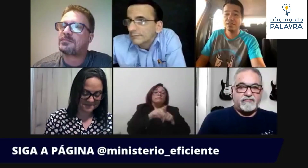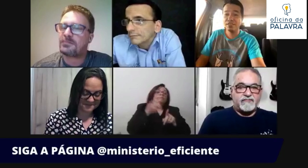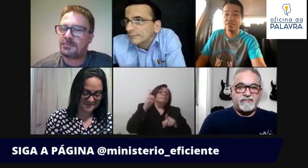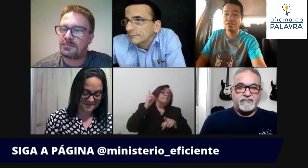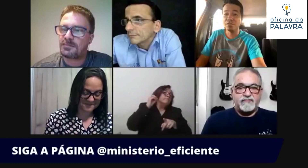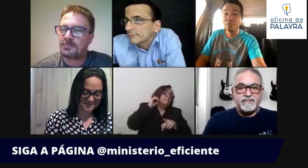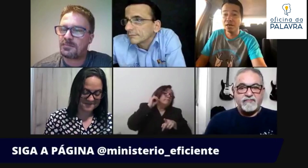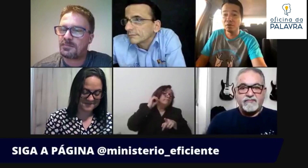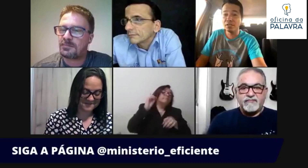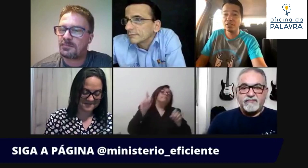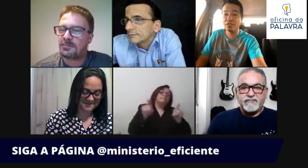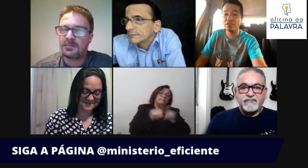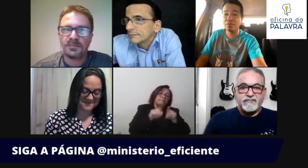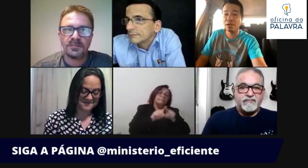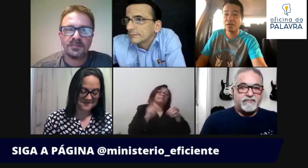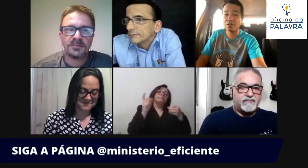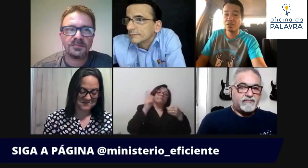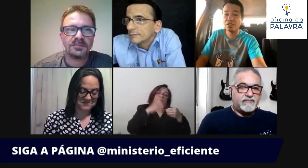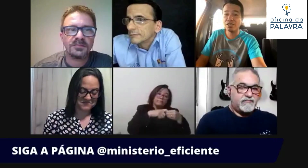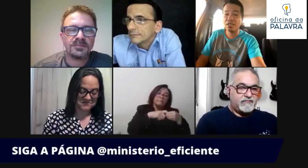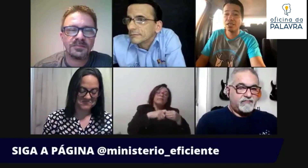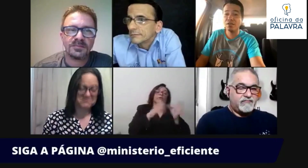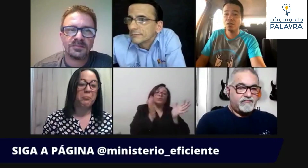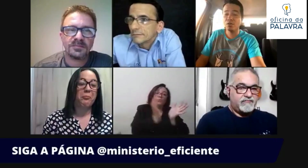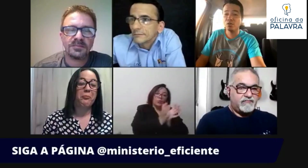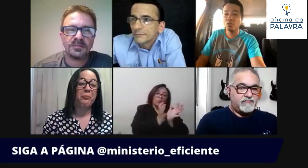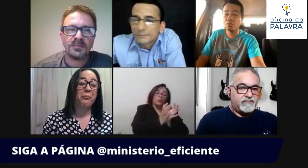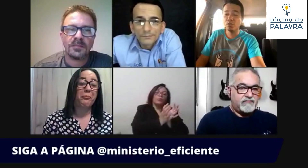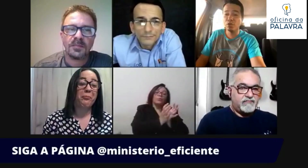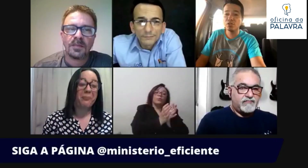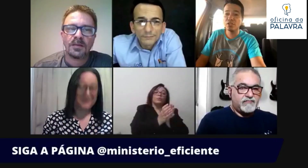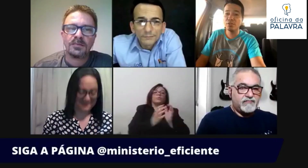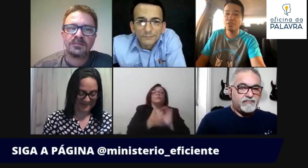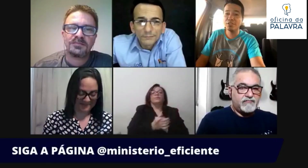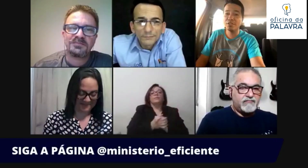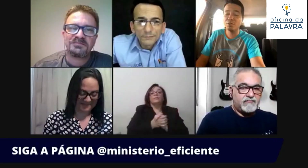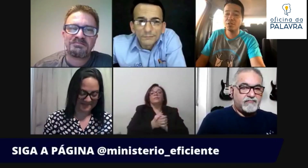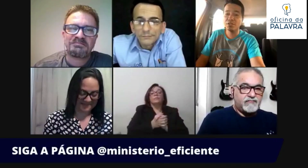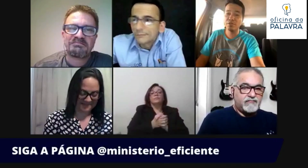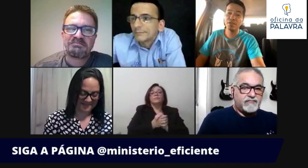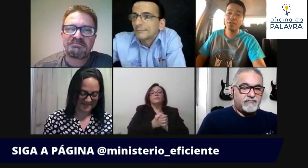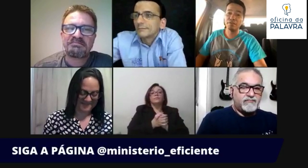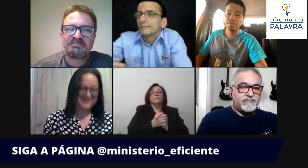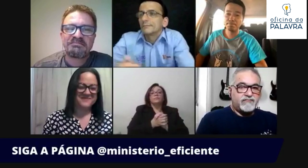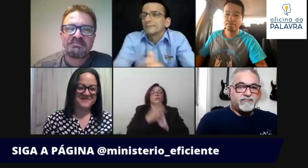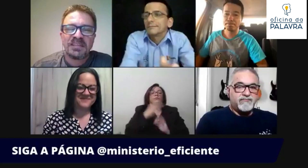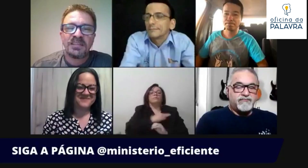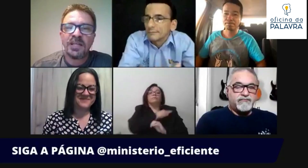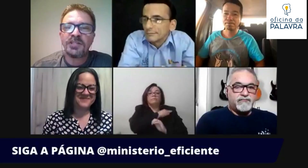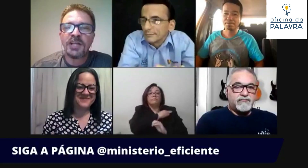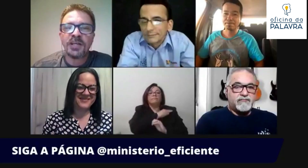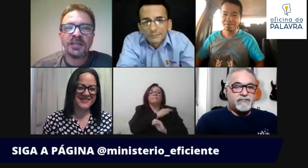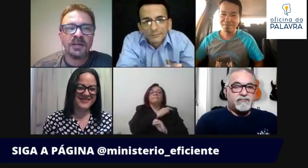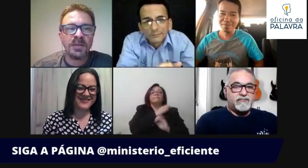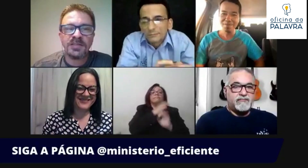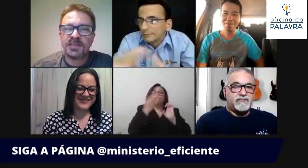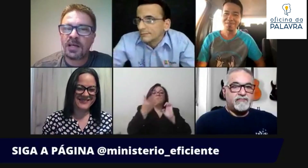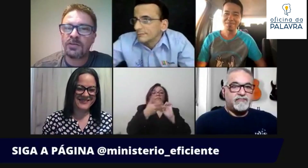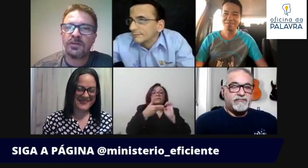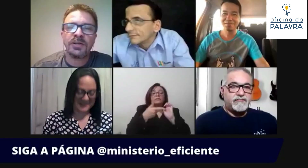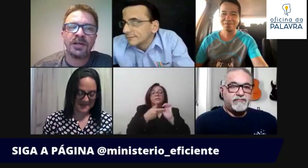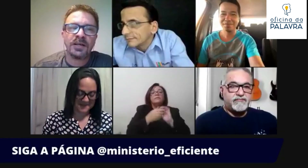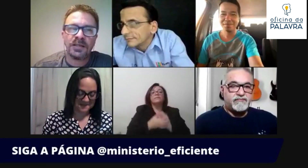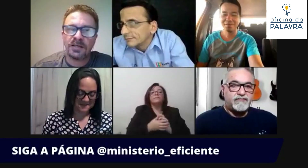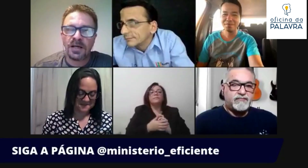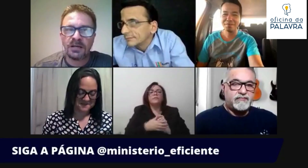parte desse timão aí, desse timaço aí, que é o nosso time do Ministério Eficiente. Tem gente aqui também